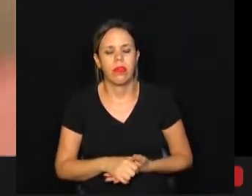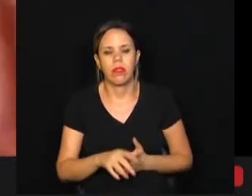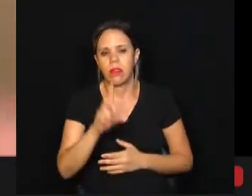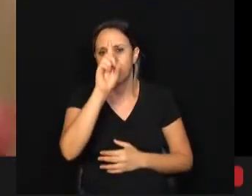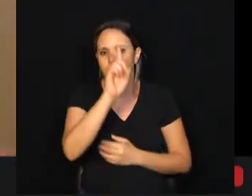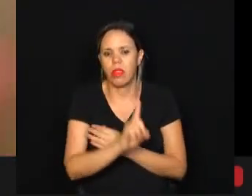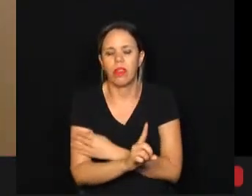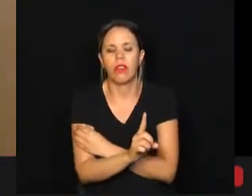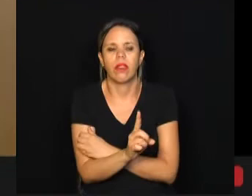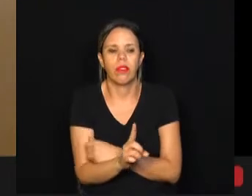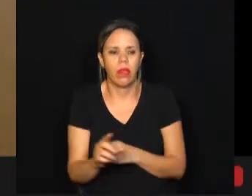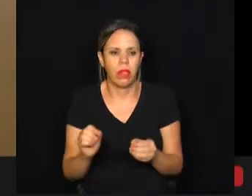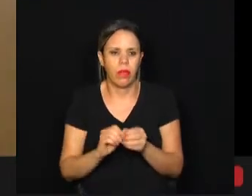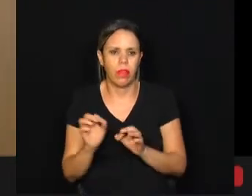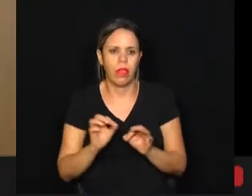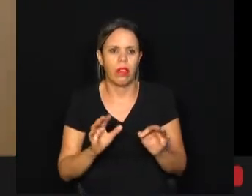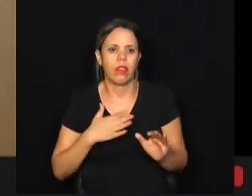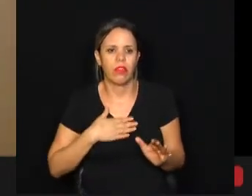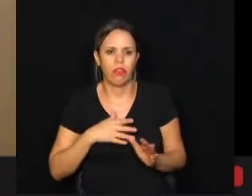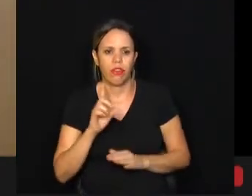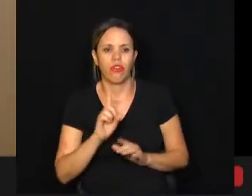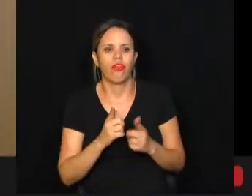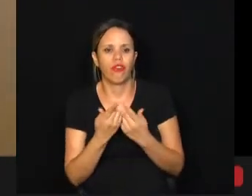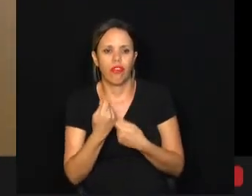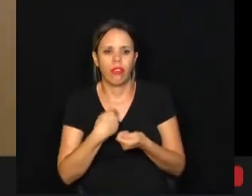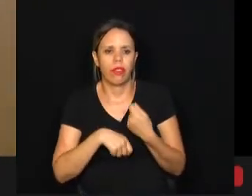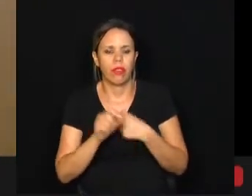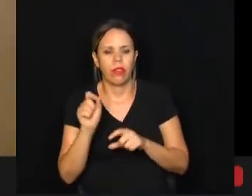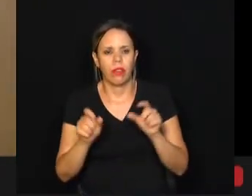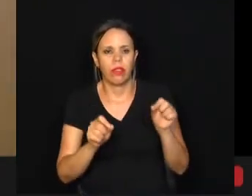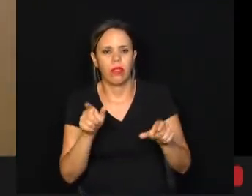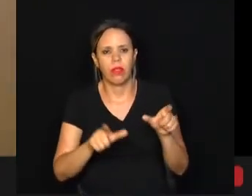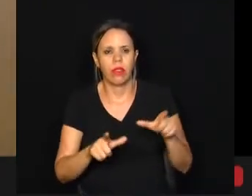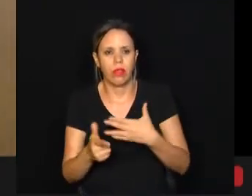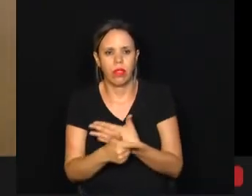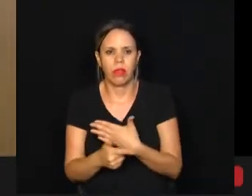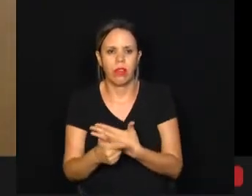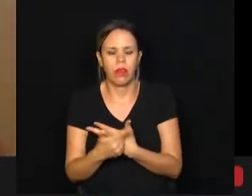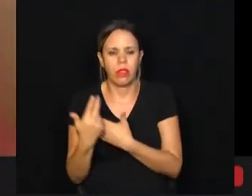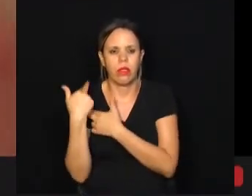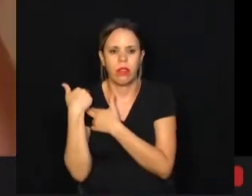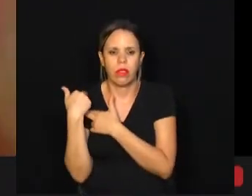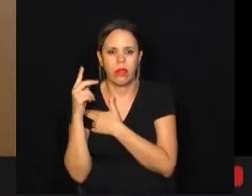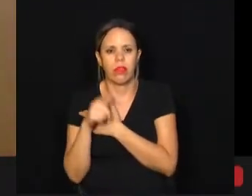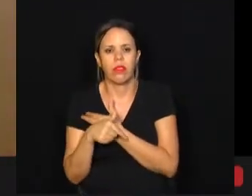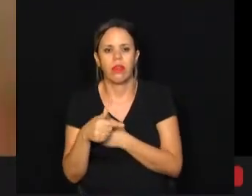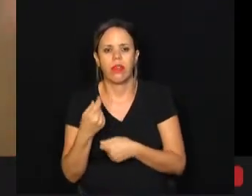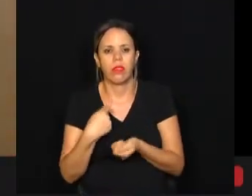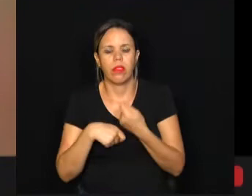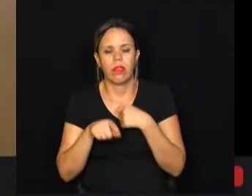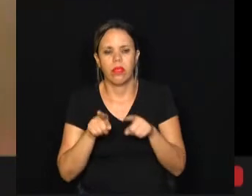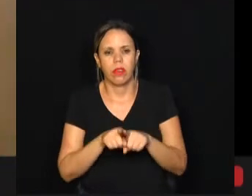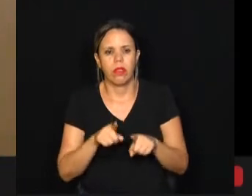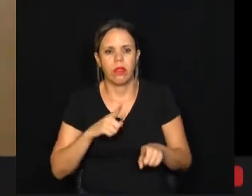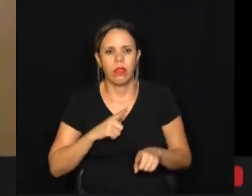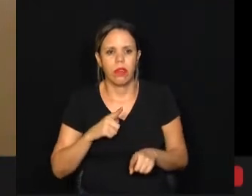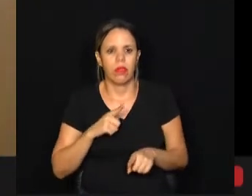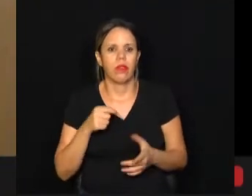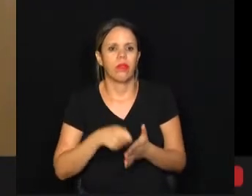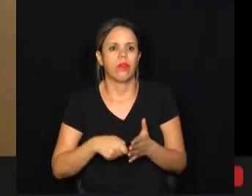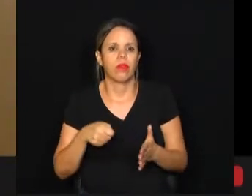diretora que faz. Eu sou diretora de grupo, eu sei quem é que tem essa função, né? É o administrativo que tem que ir atrás dos